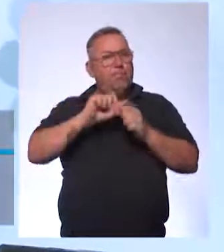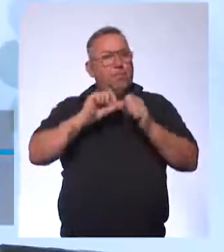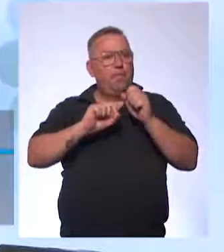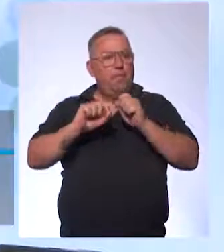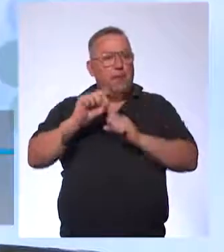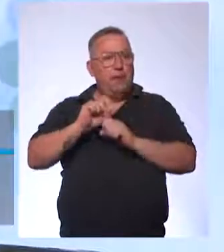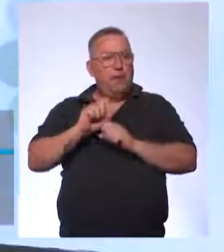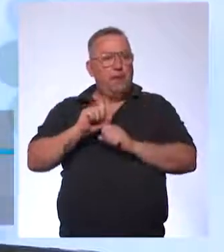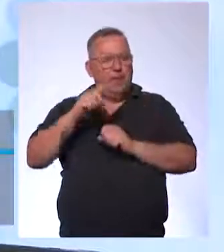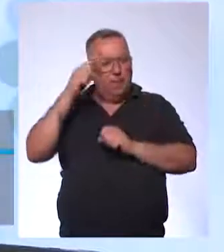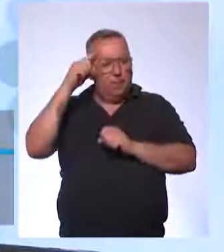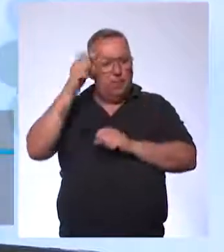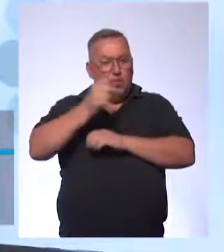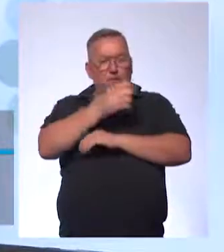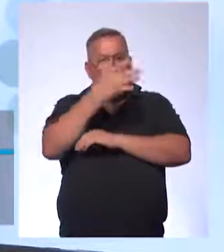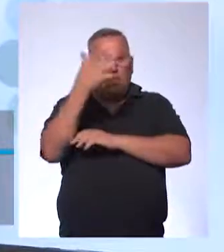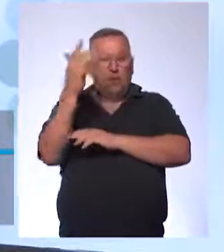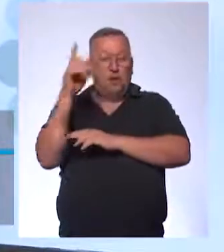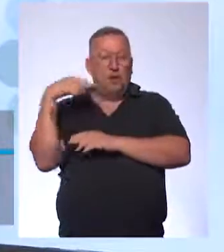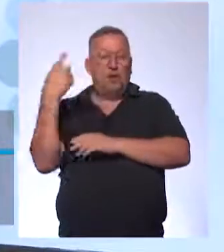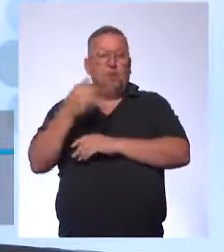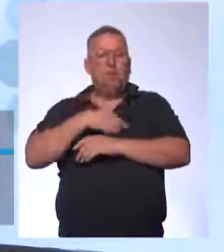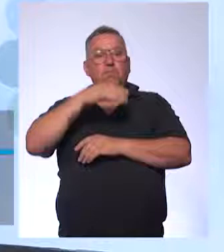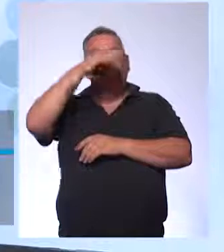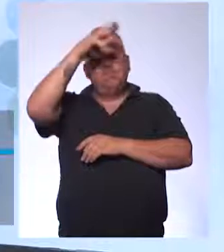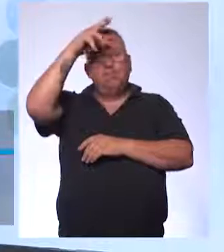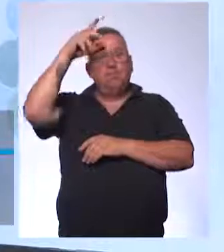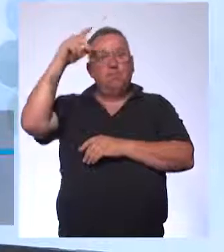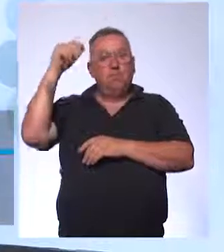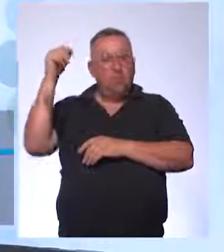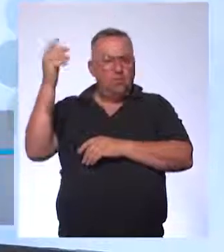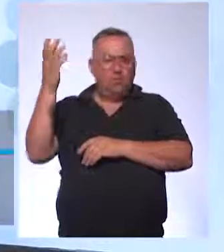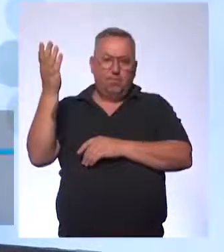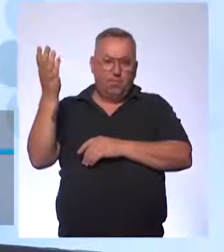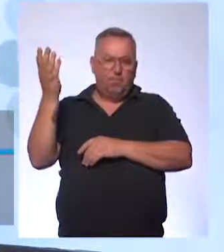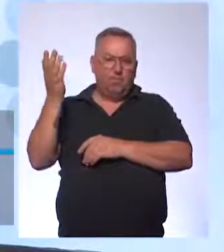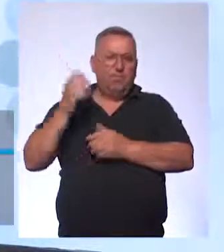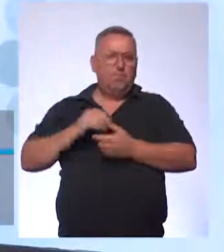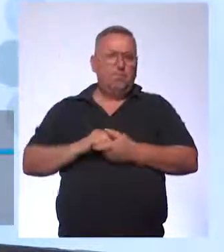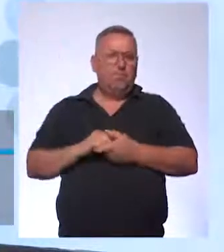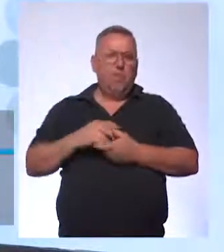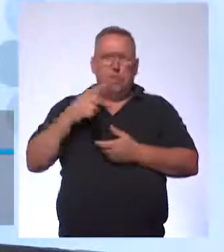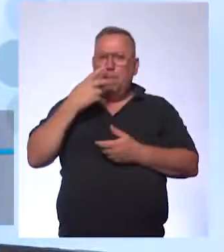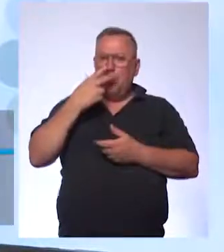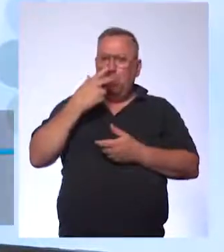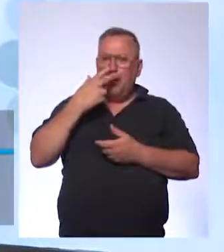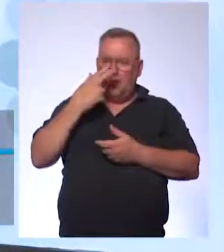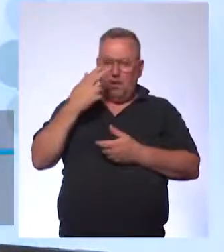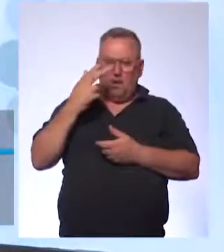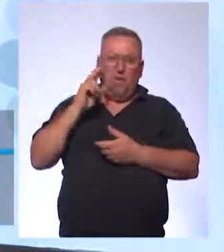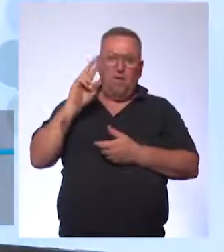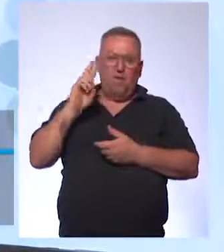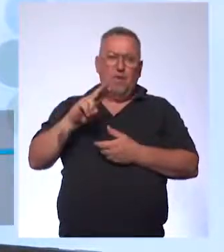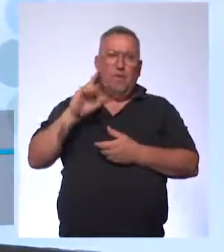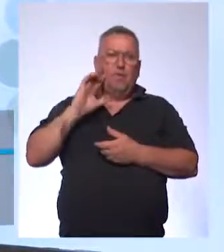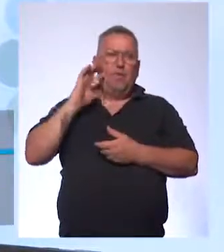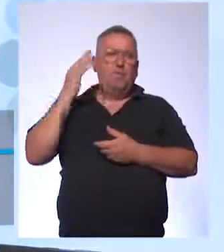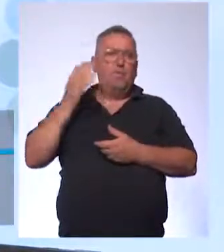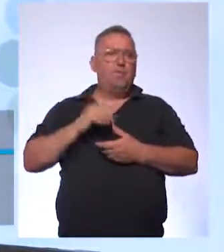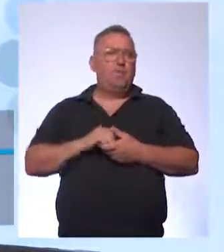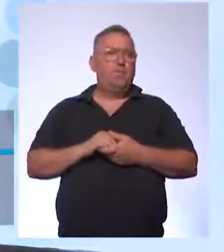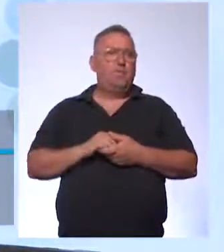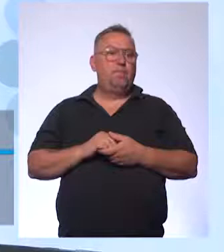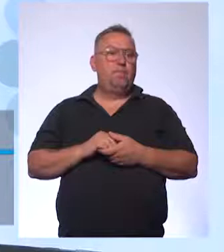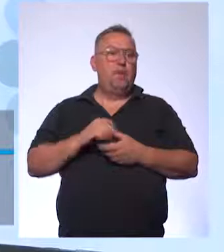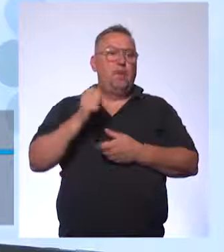Você imagina uma floresta semelhante à nossa Mata Atlântica ou à nossa floresta amazônica, né? E aí o que que acontece?